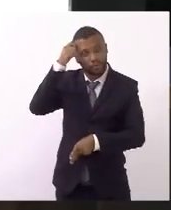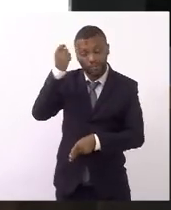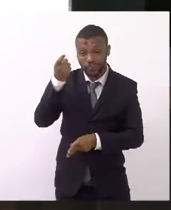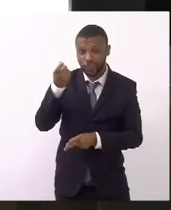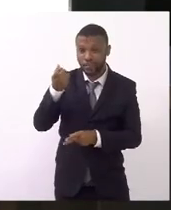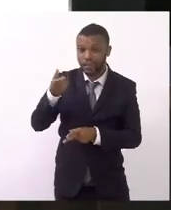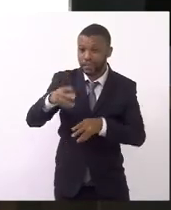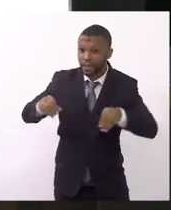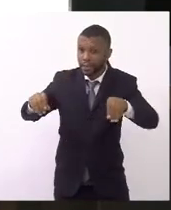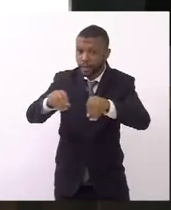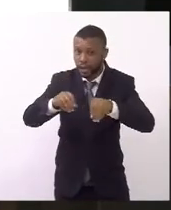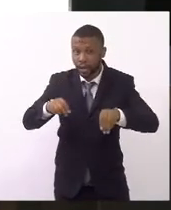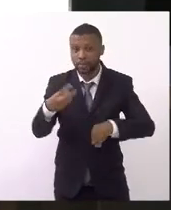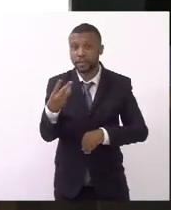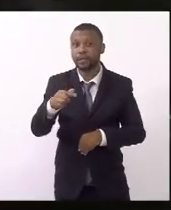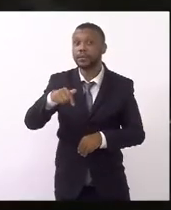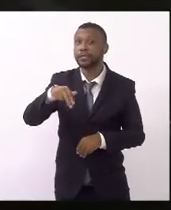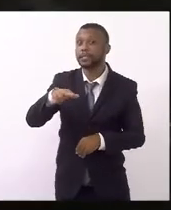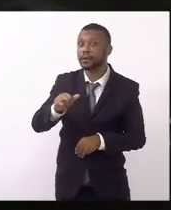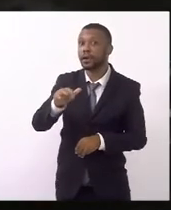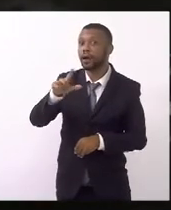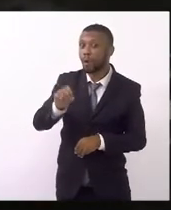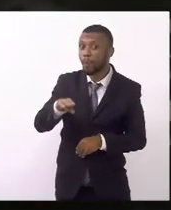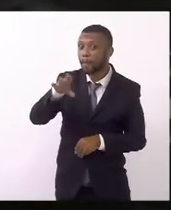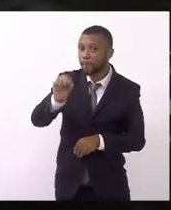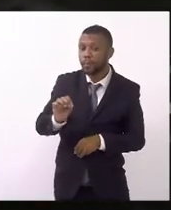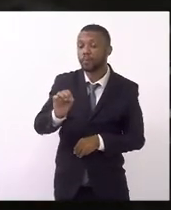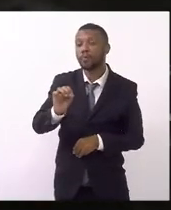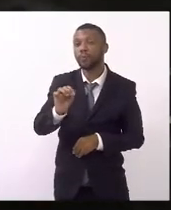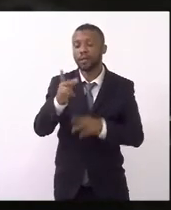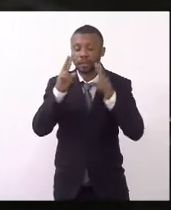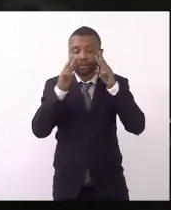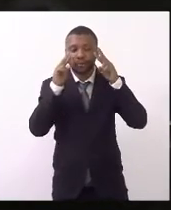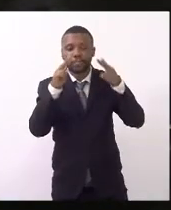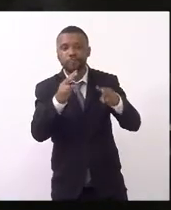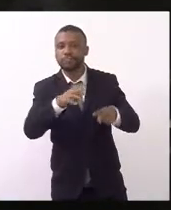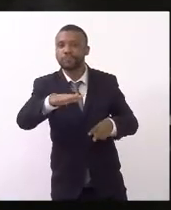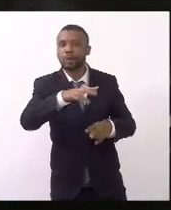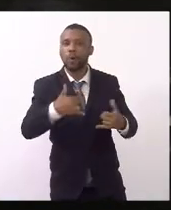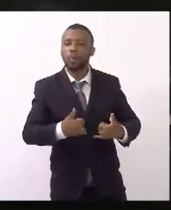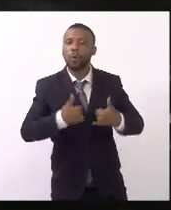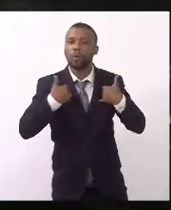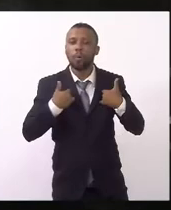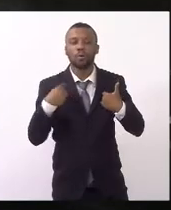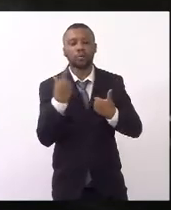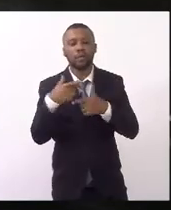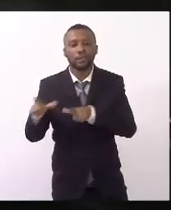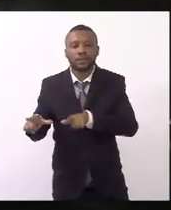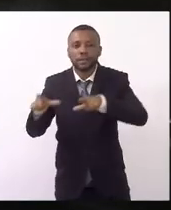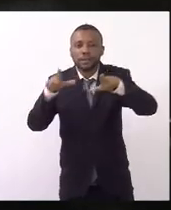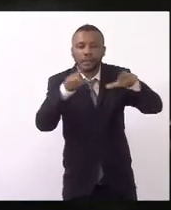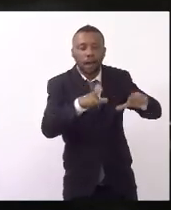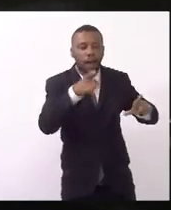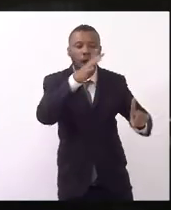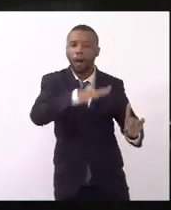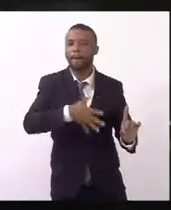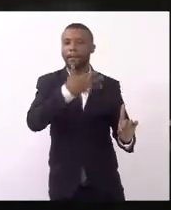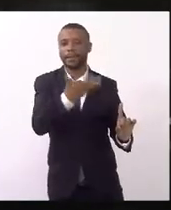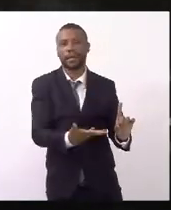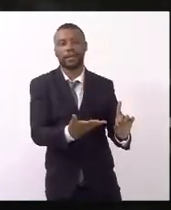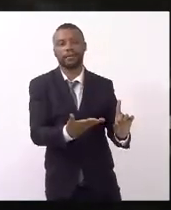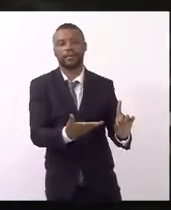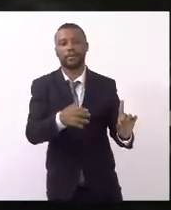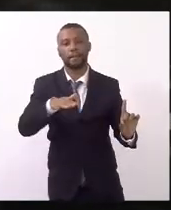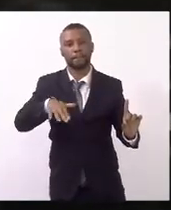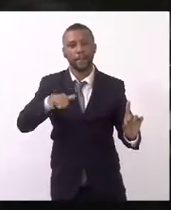Quilombos assim deve ser reconhecida a Magé com orgulho entregamos a homenagem